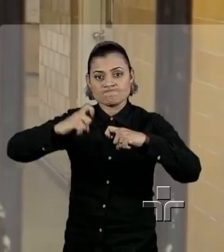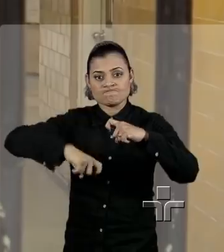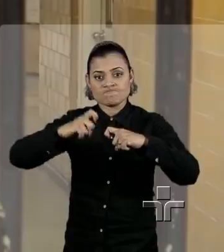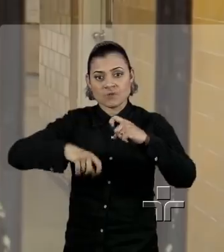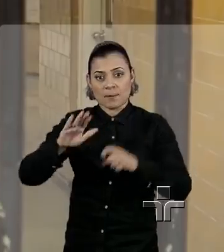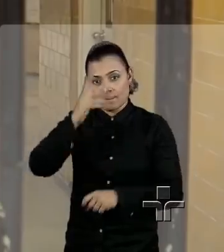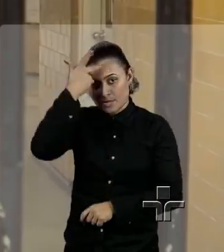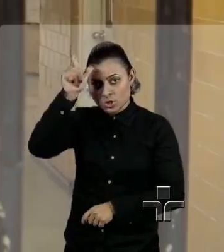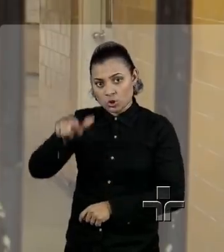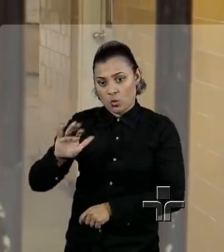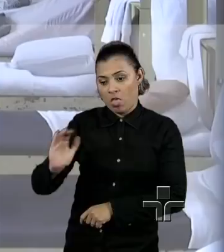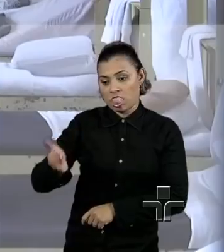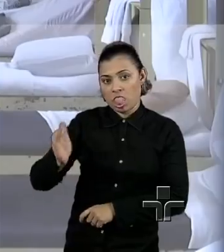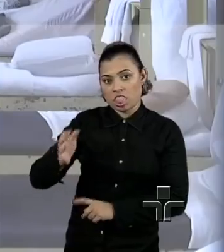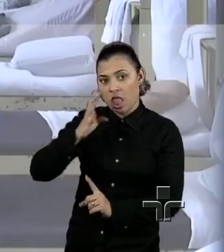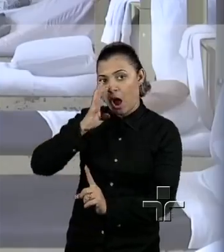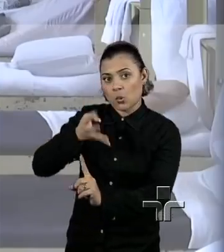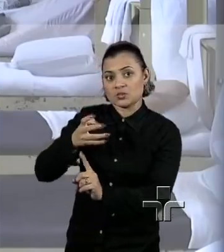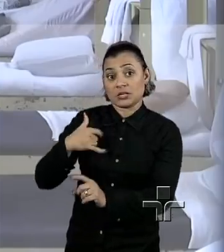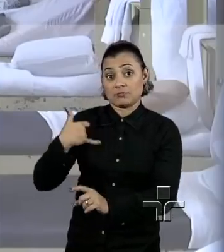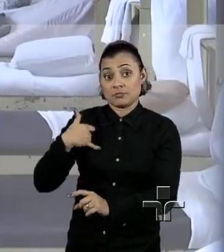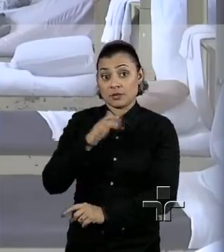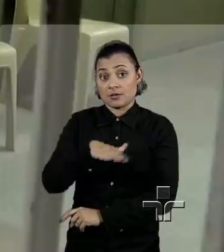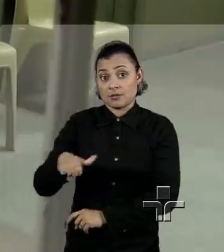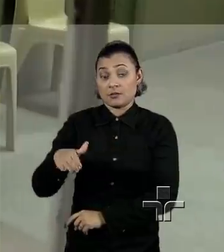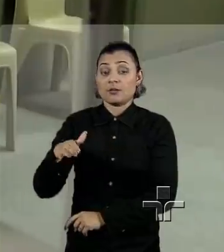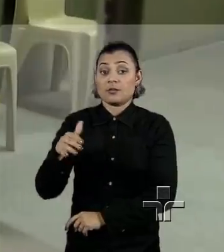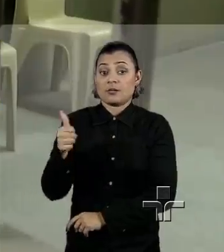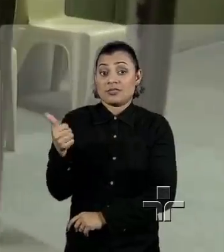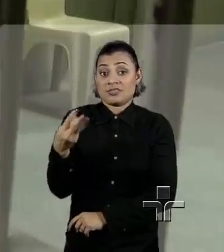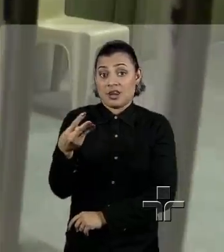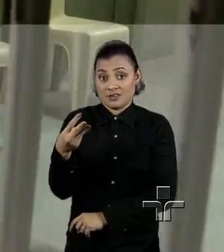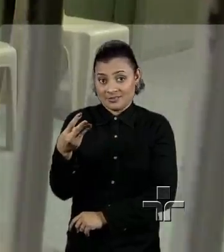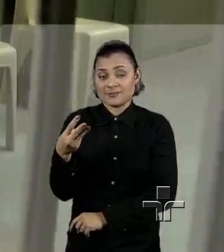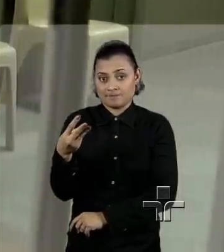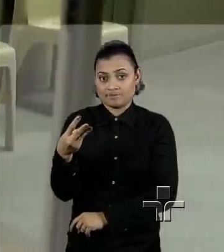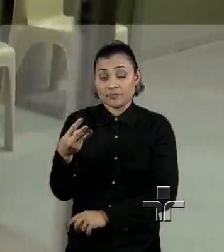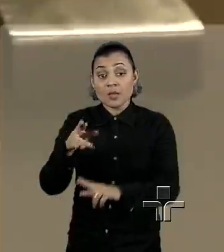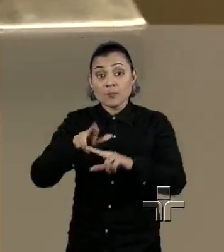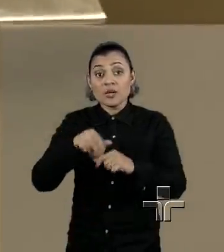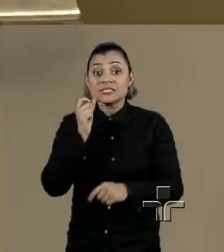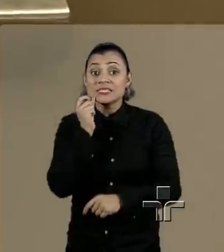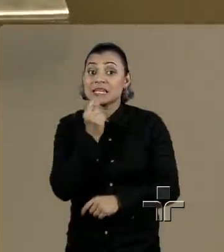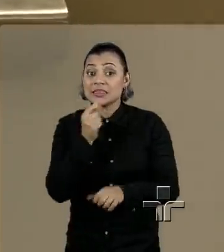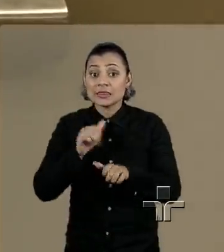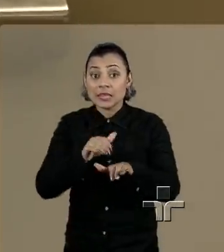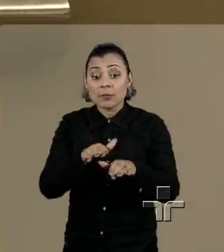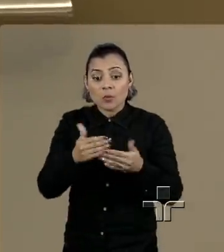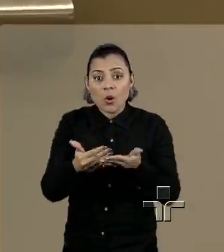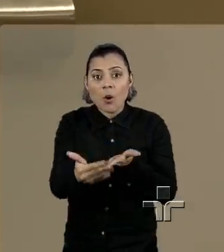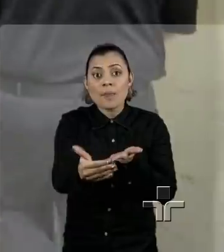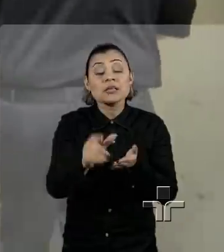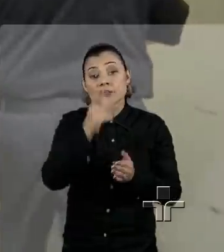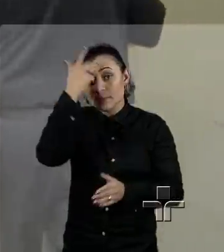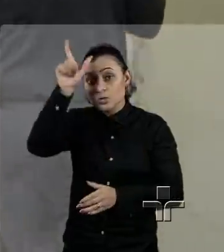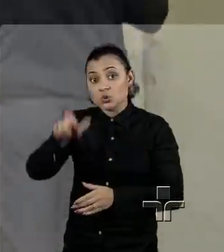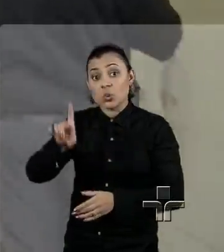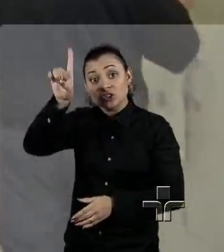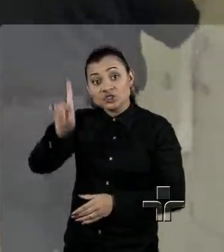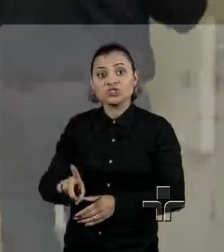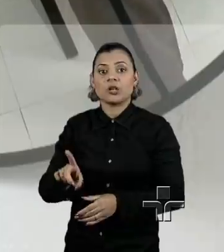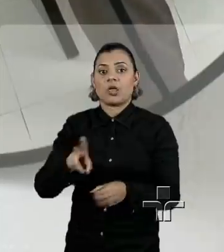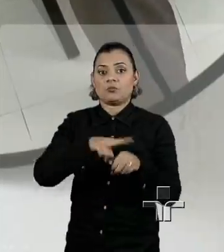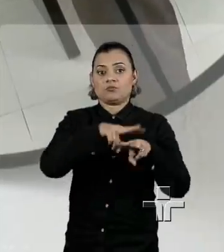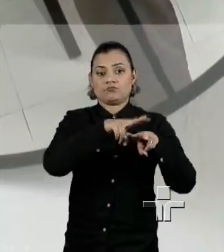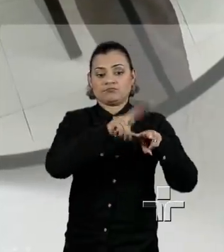crimes sexuais contra crianças de até 13 anos. A medida, que entra em vigor em setembro, só vale para aqueles que têm direito à liberdade